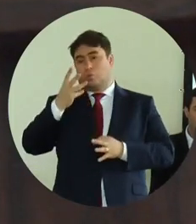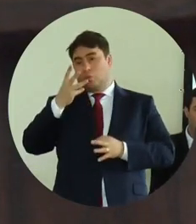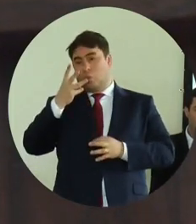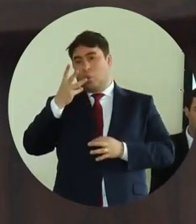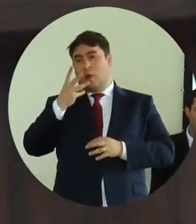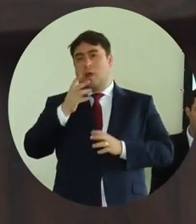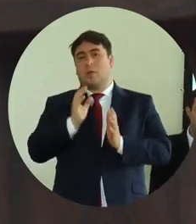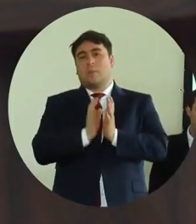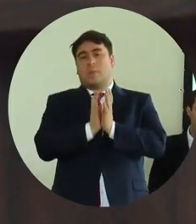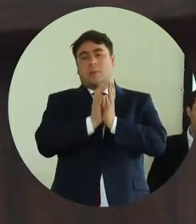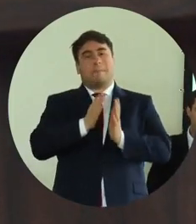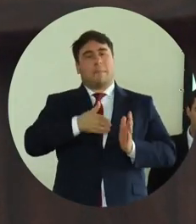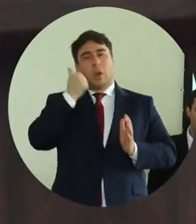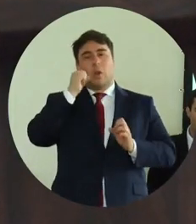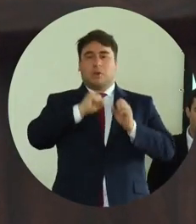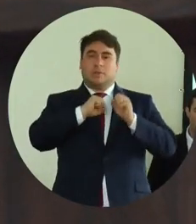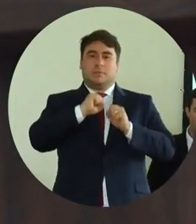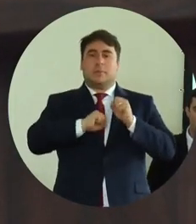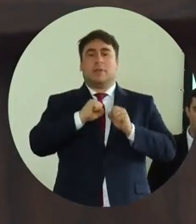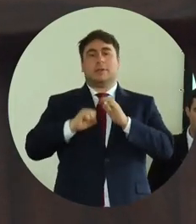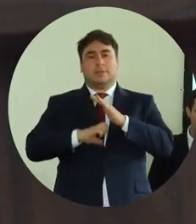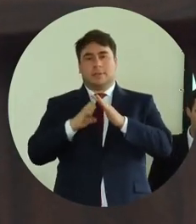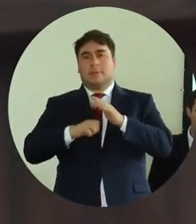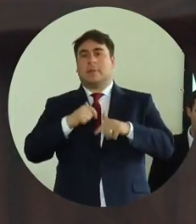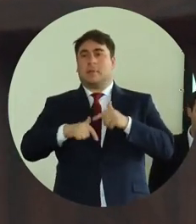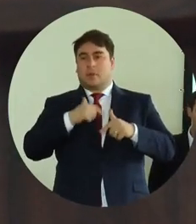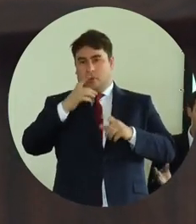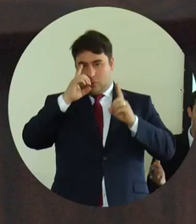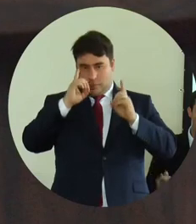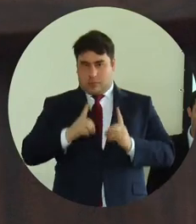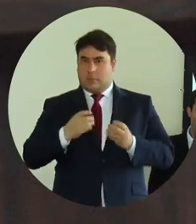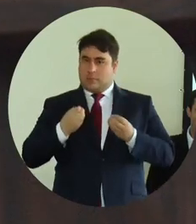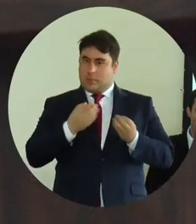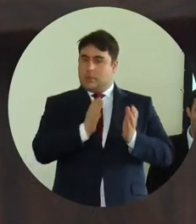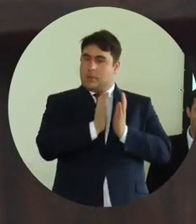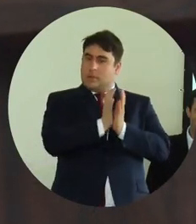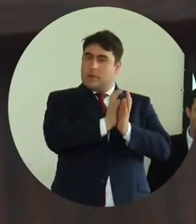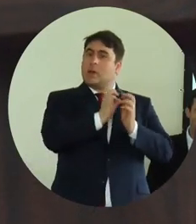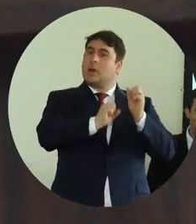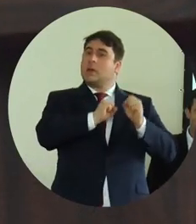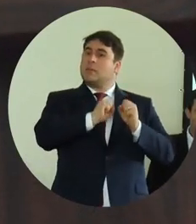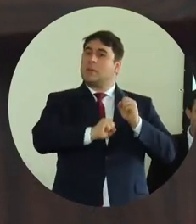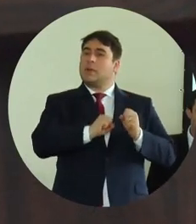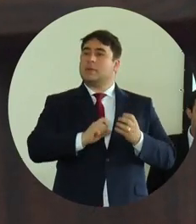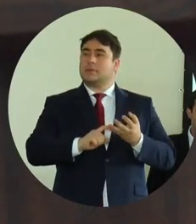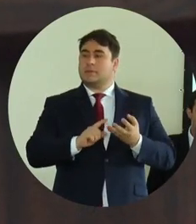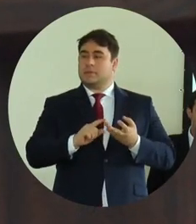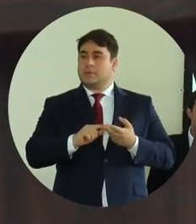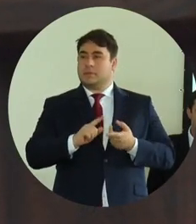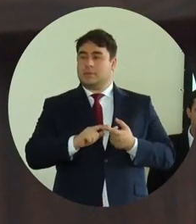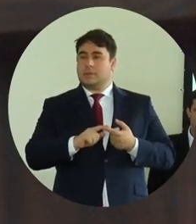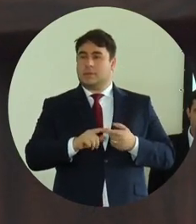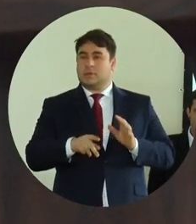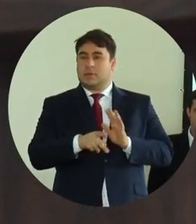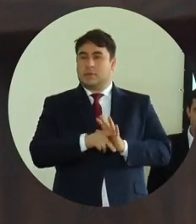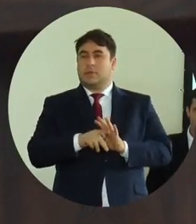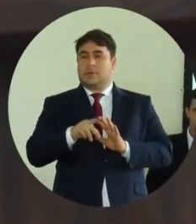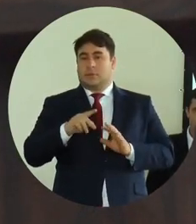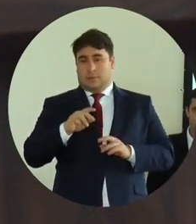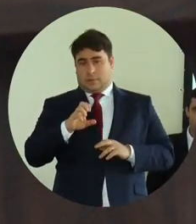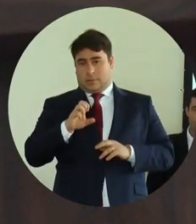Prêmio Melhores Empresas para Trabalhadores com Deficiência, para entregar o troféu à empresa Specialisterne